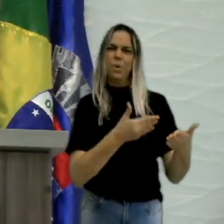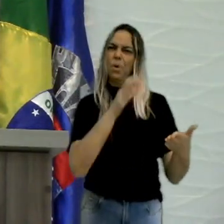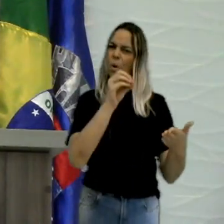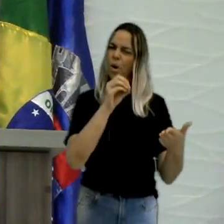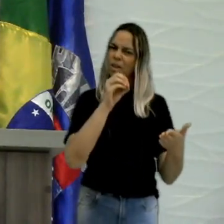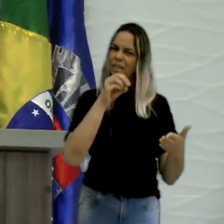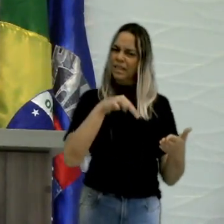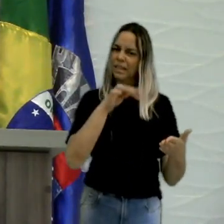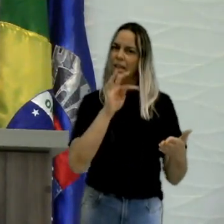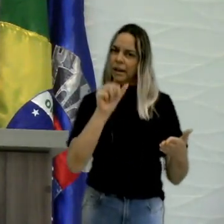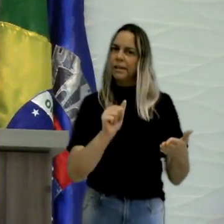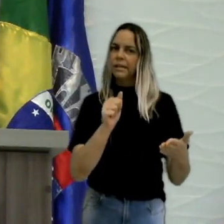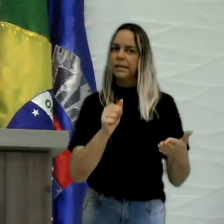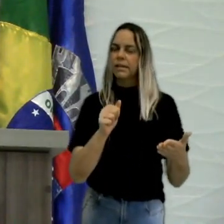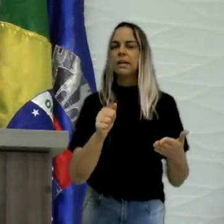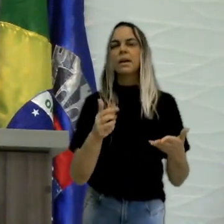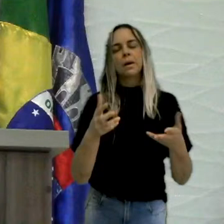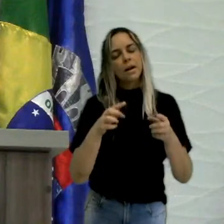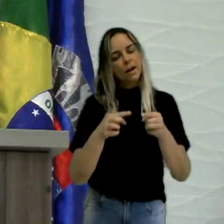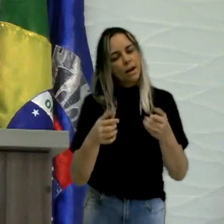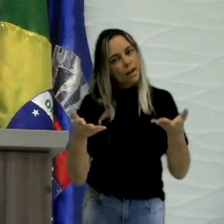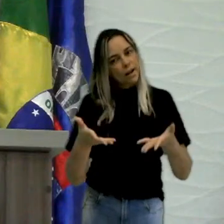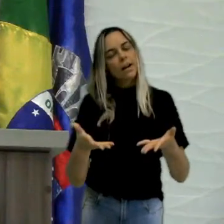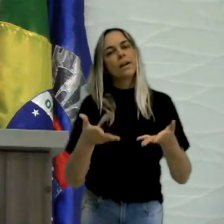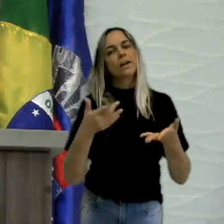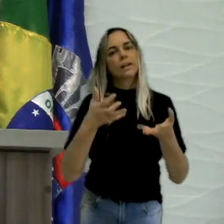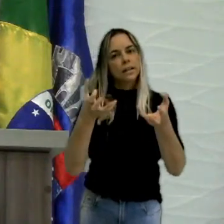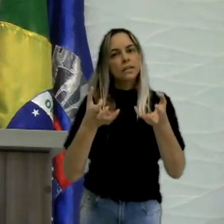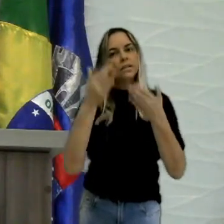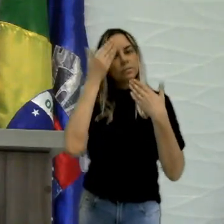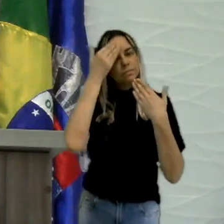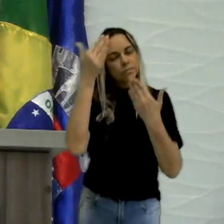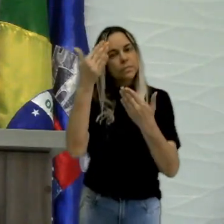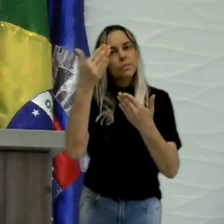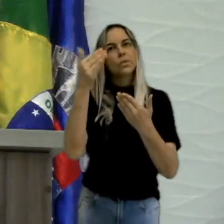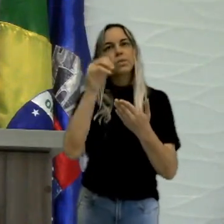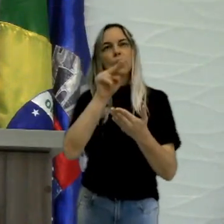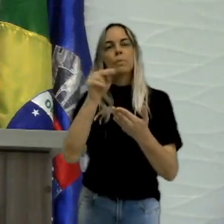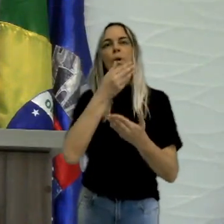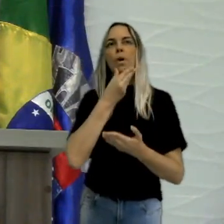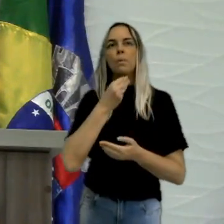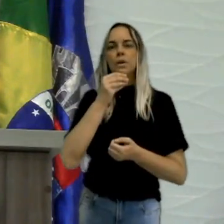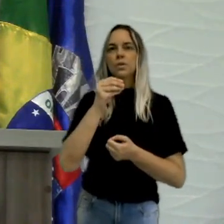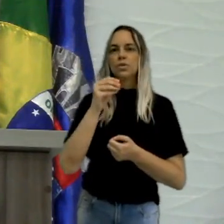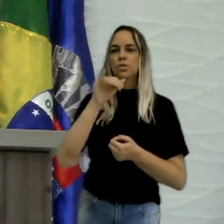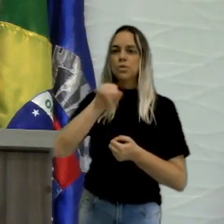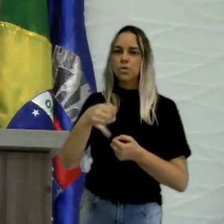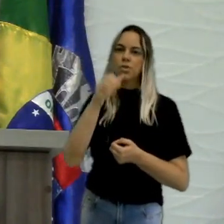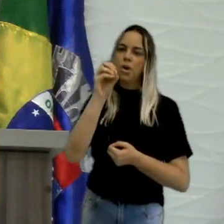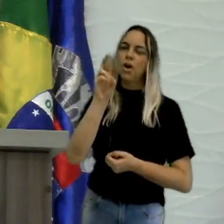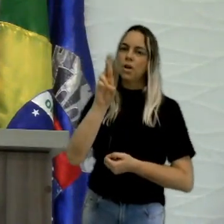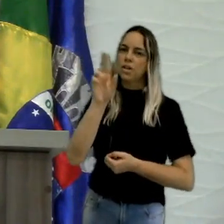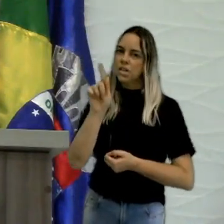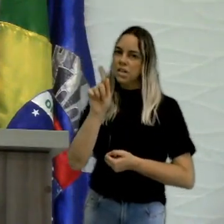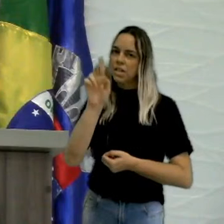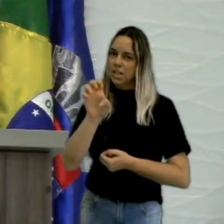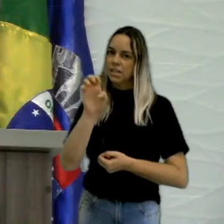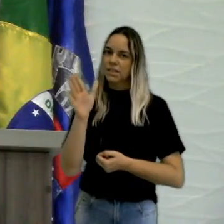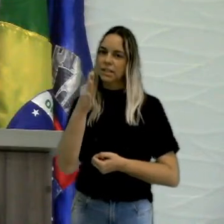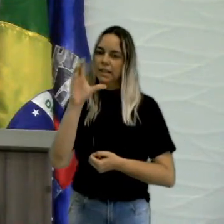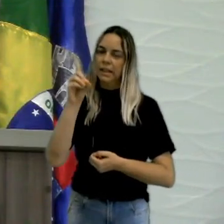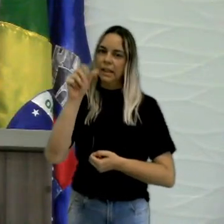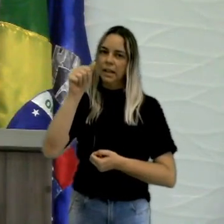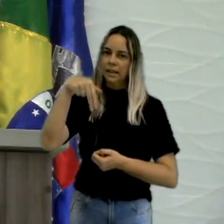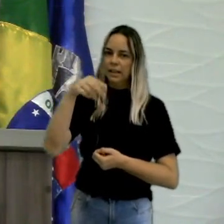Então eu quero muito agradecer ao Ministério Público de São Bento do Una, ao promotor Dr. Jorge Dantas, que tem tomado as providências a respeito da falta de água em São